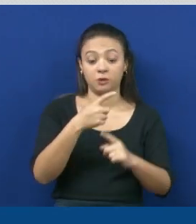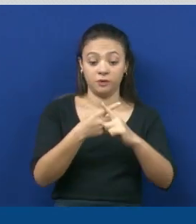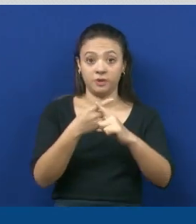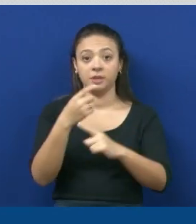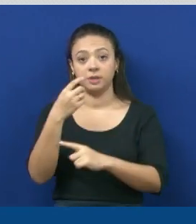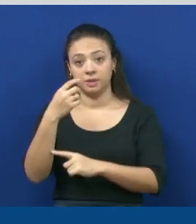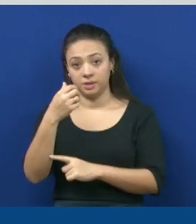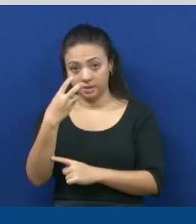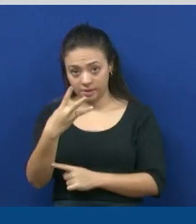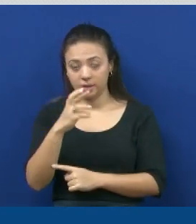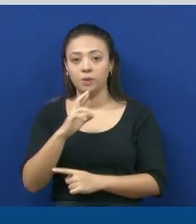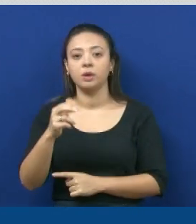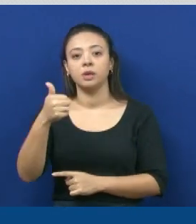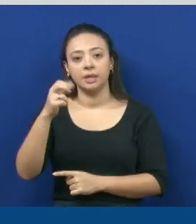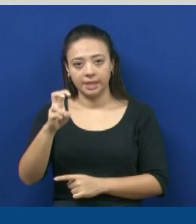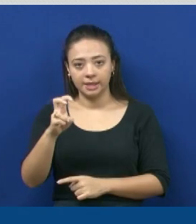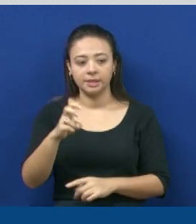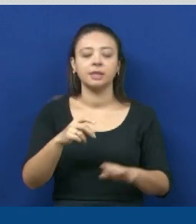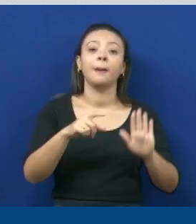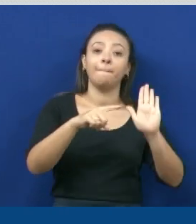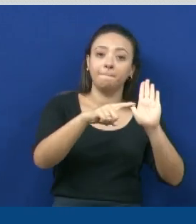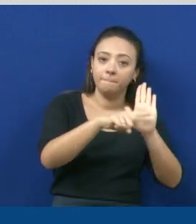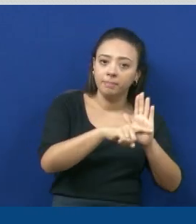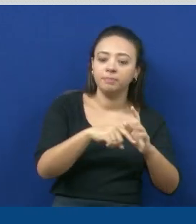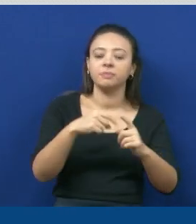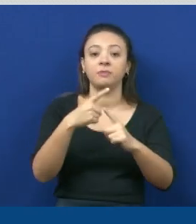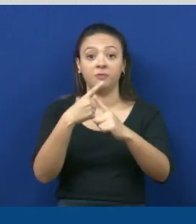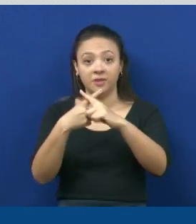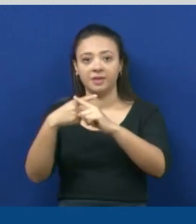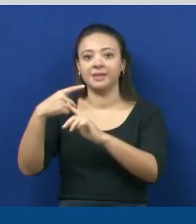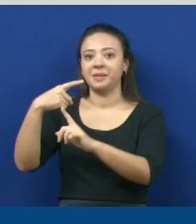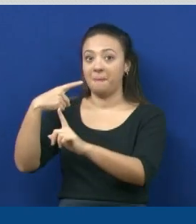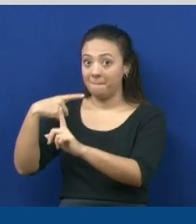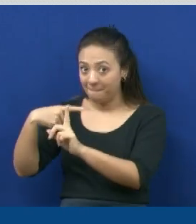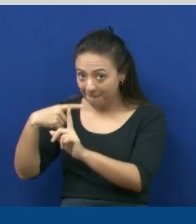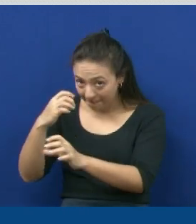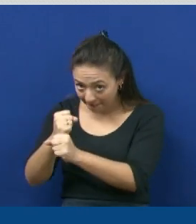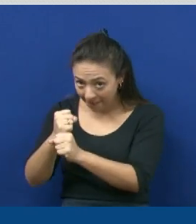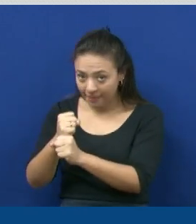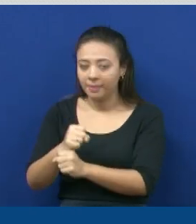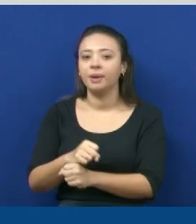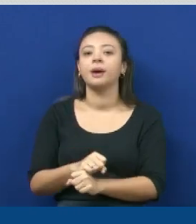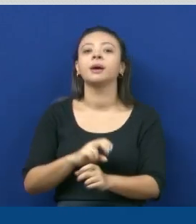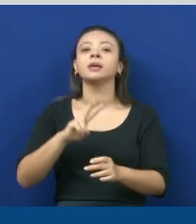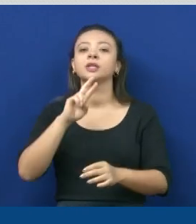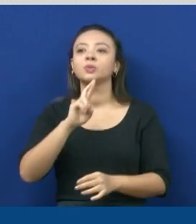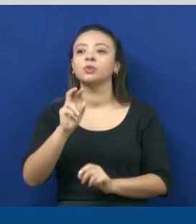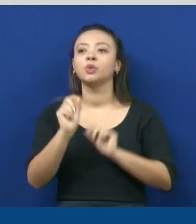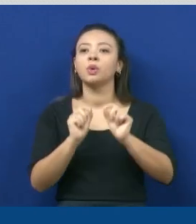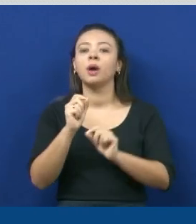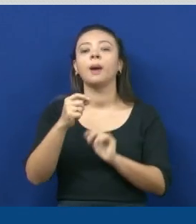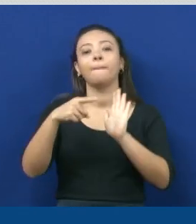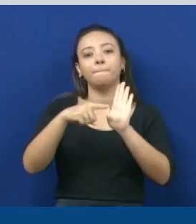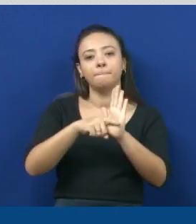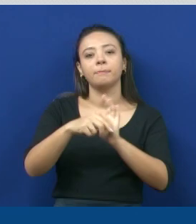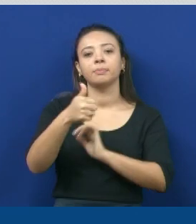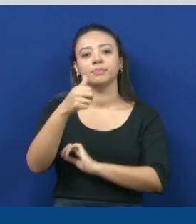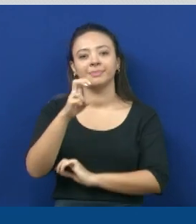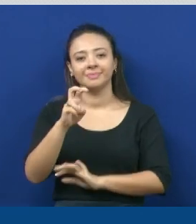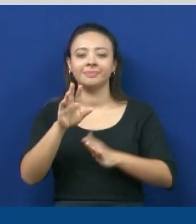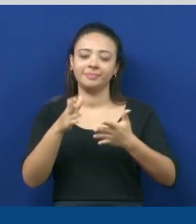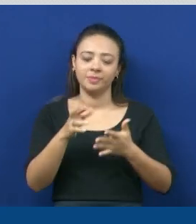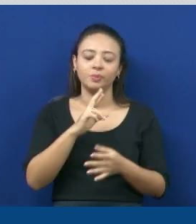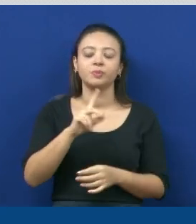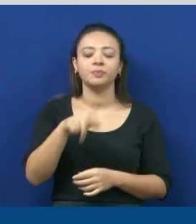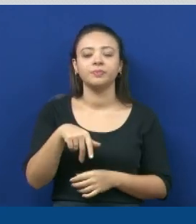15, e multiplica também os sinais, tá? Menos com mais dá menos. Então, nós vamos obter aí 8 elevado a menos 15,